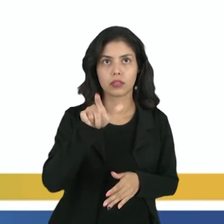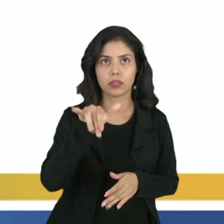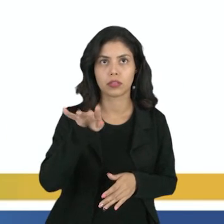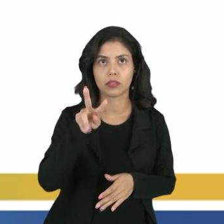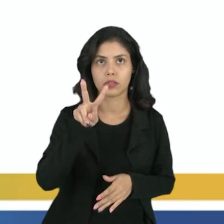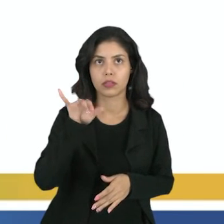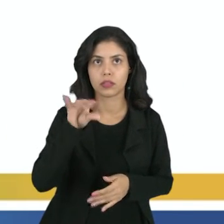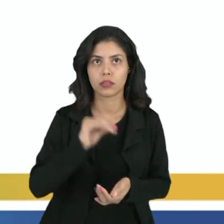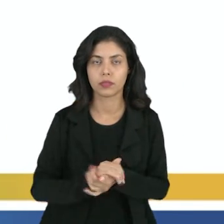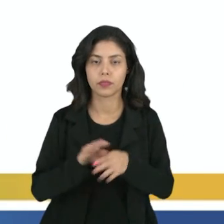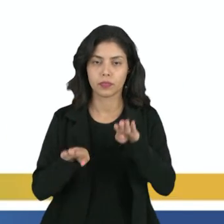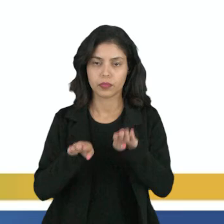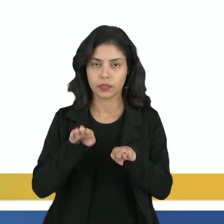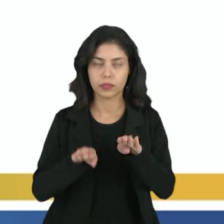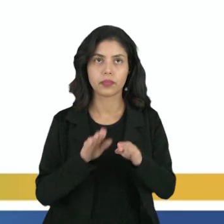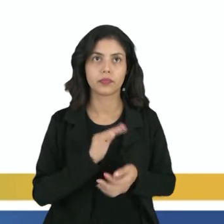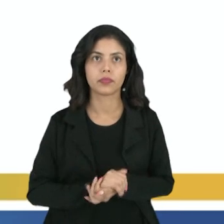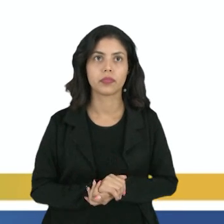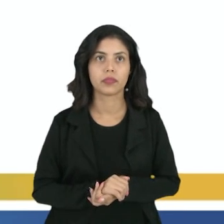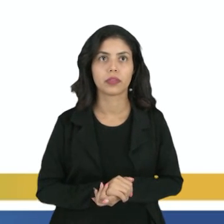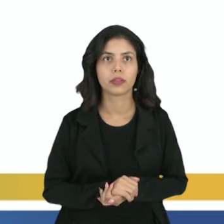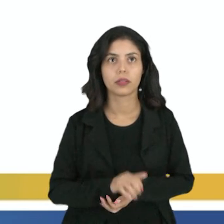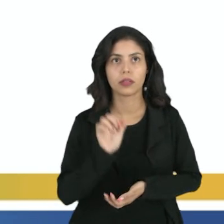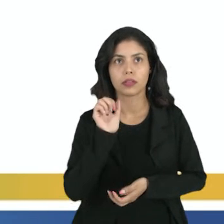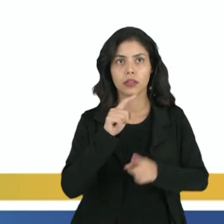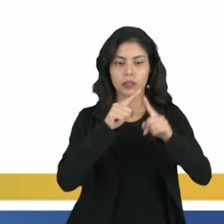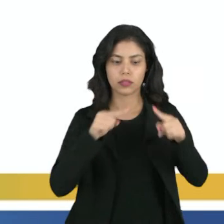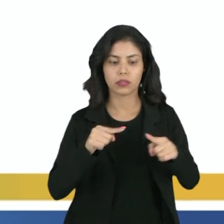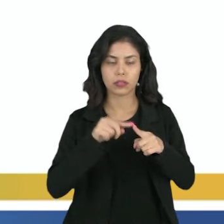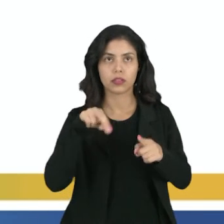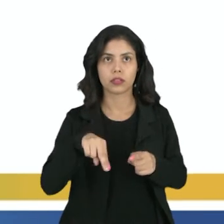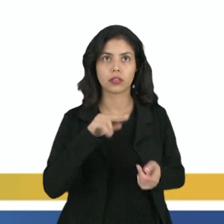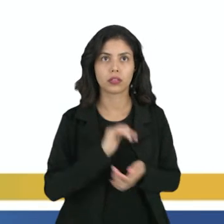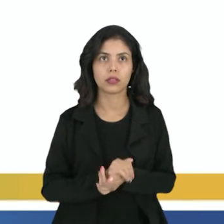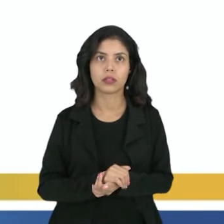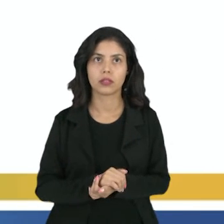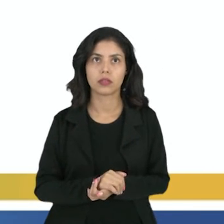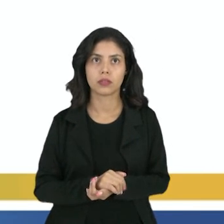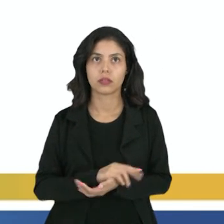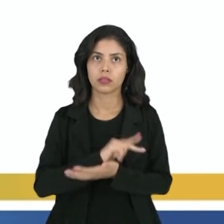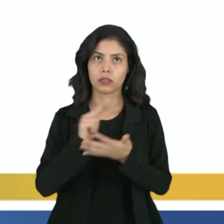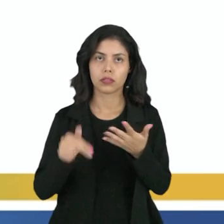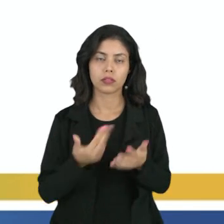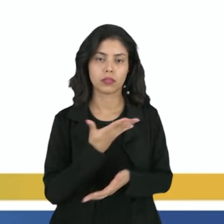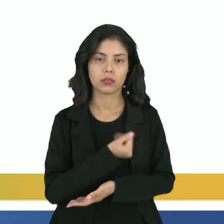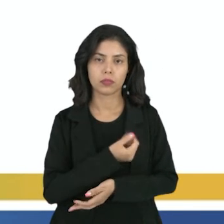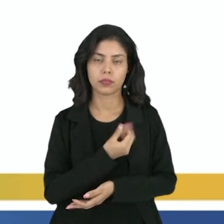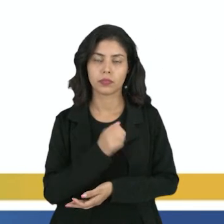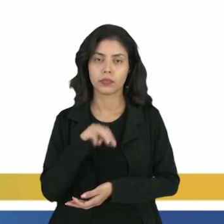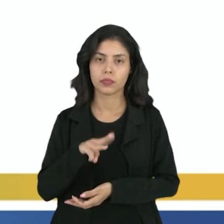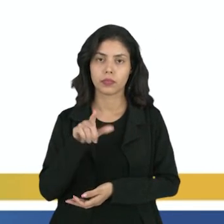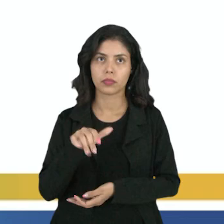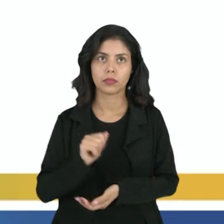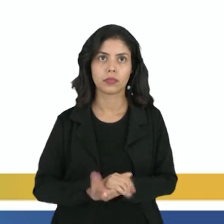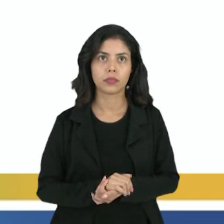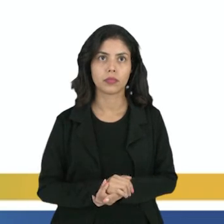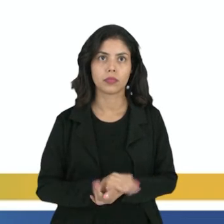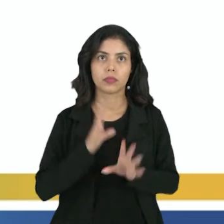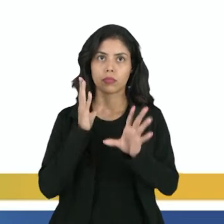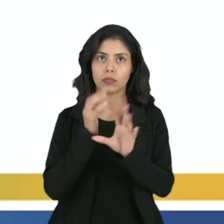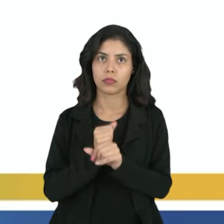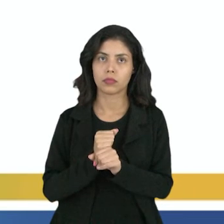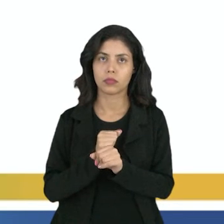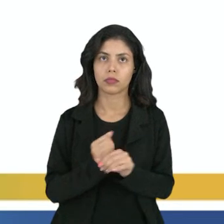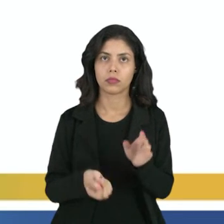em Kelvin, não esqueçam do equilíbrio, e ΔN é a variação do número de mols, soma